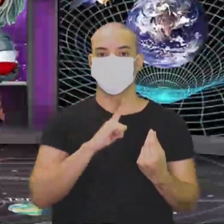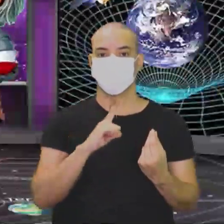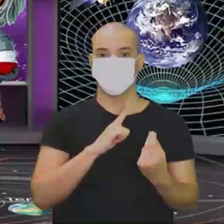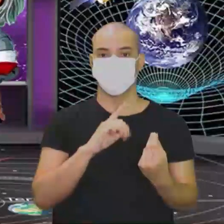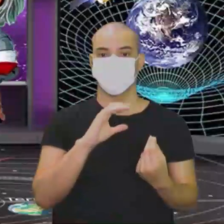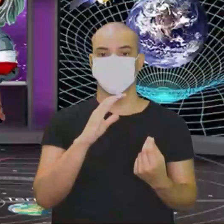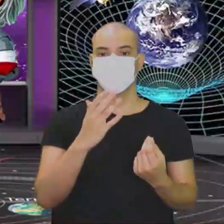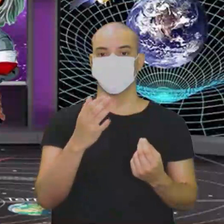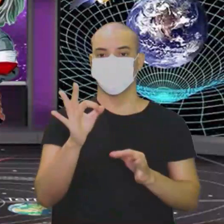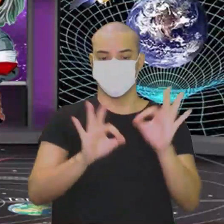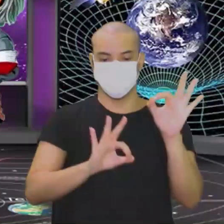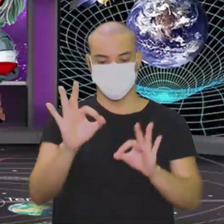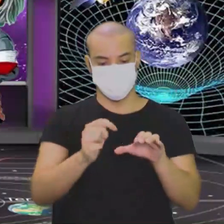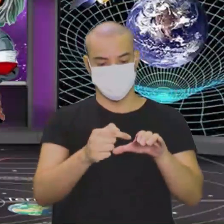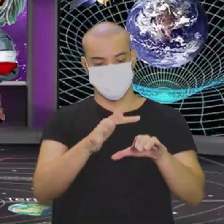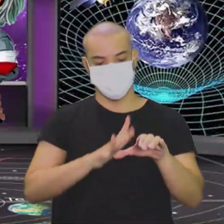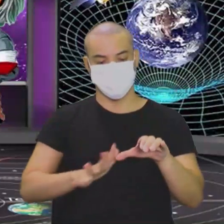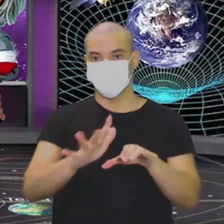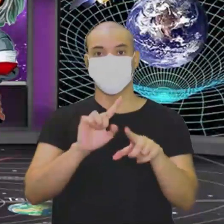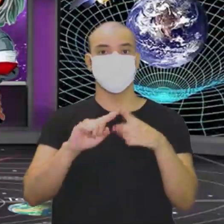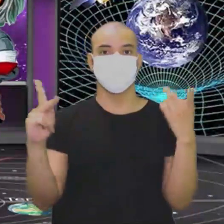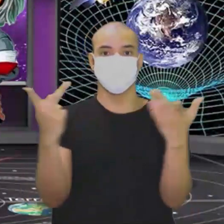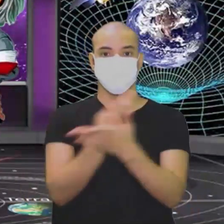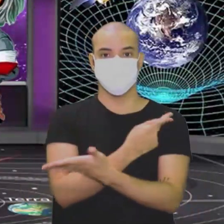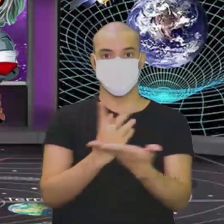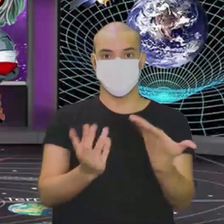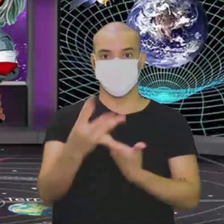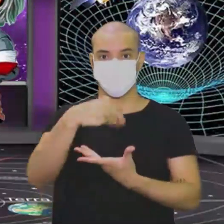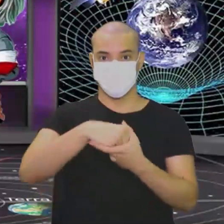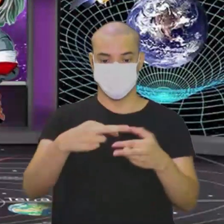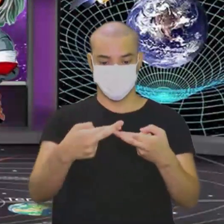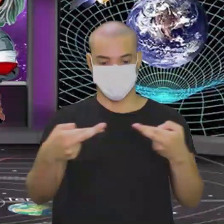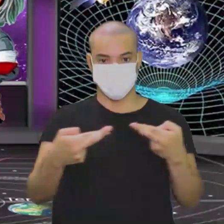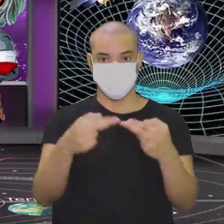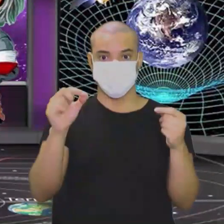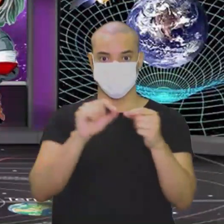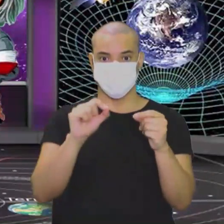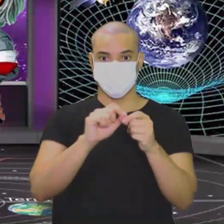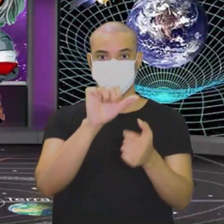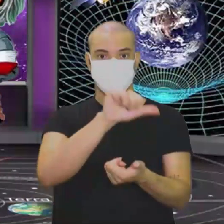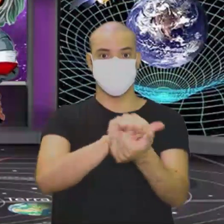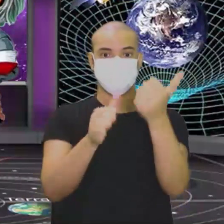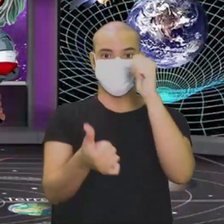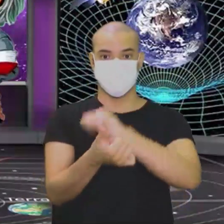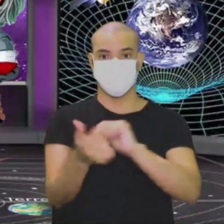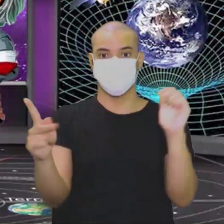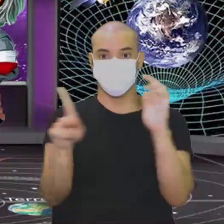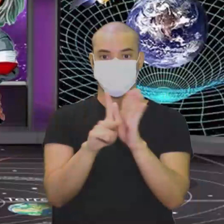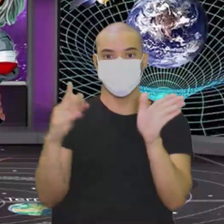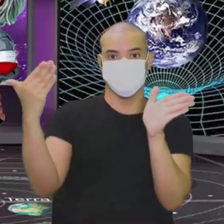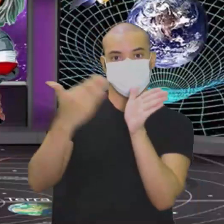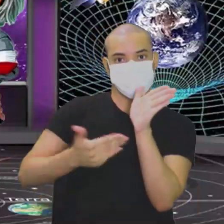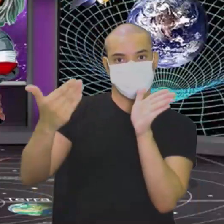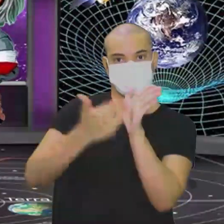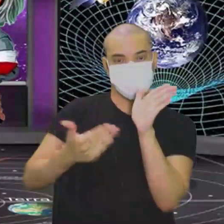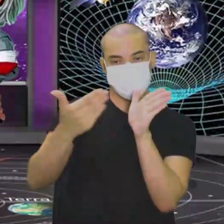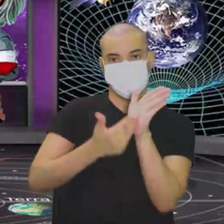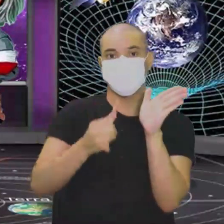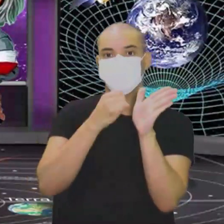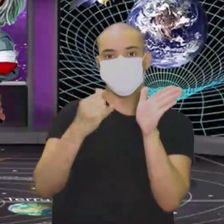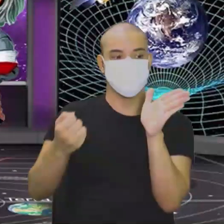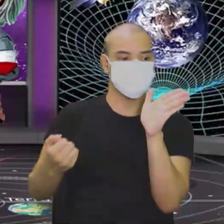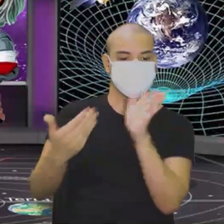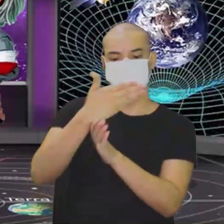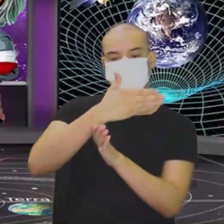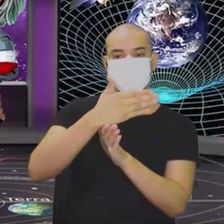circuito, correto? E o que aconteceu? Um resistor, que o resistor ele faz essa questão da limitação da passagem da